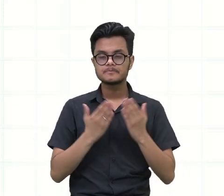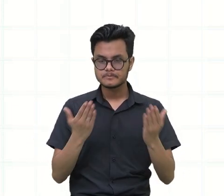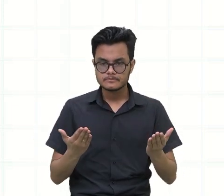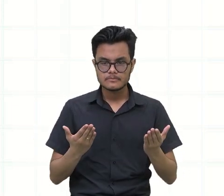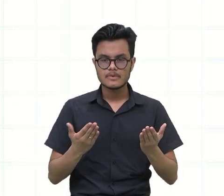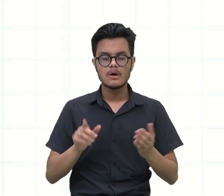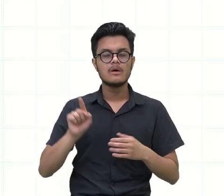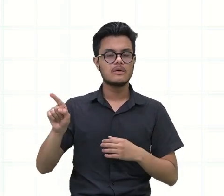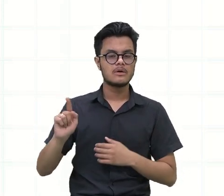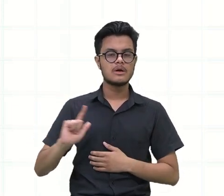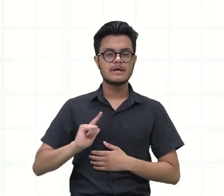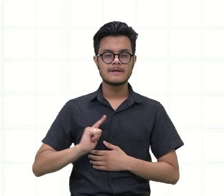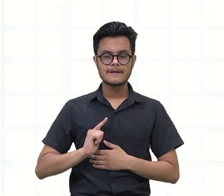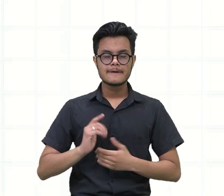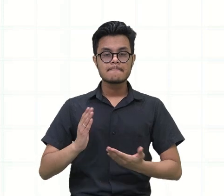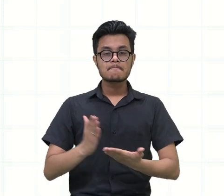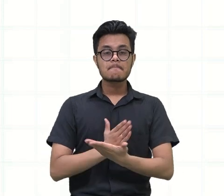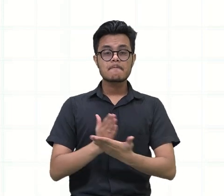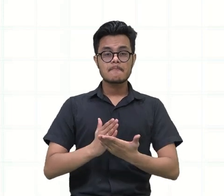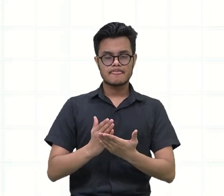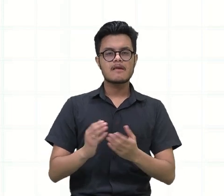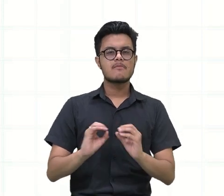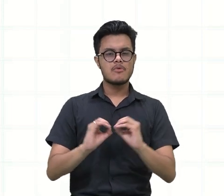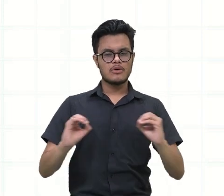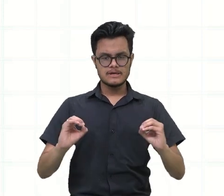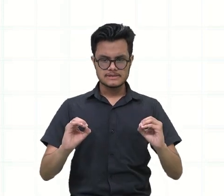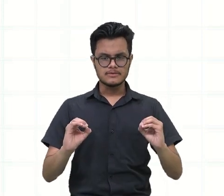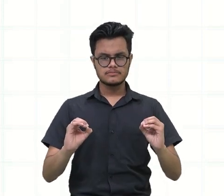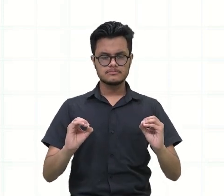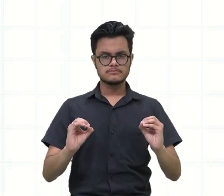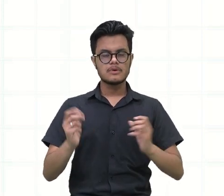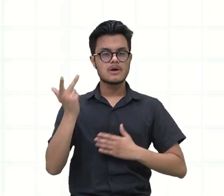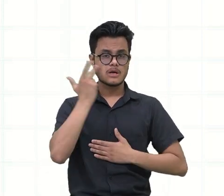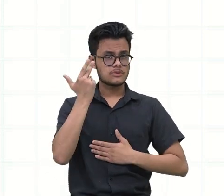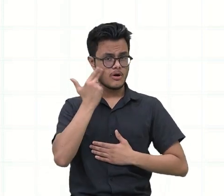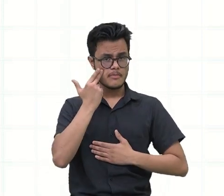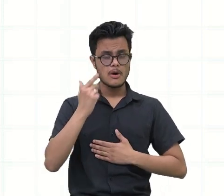Então, nós vamos ter o quê? Uma oração. Por quê? Porque